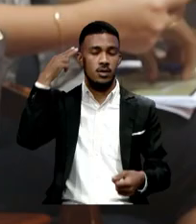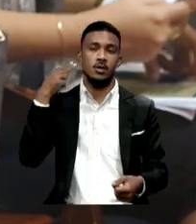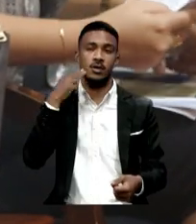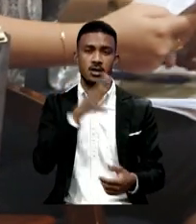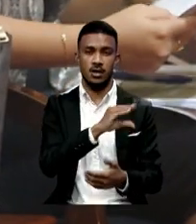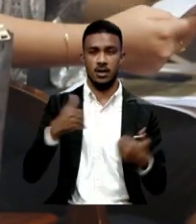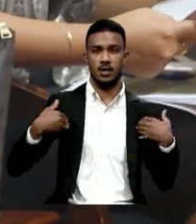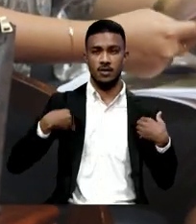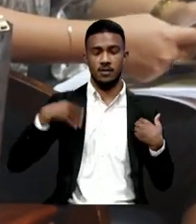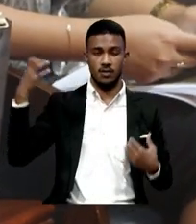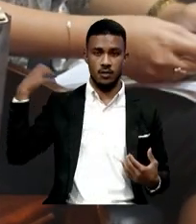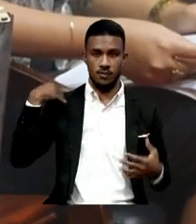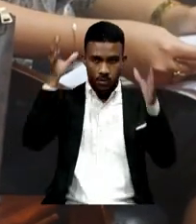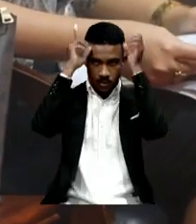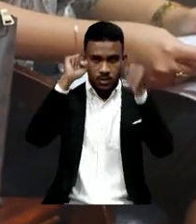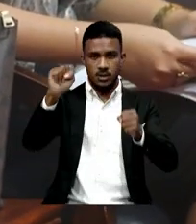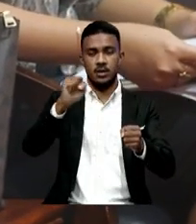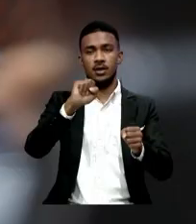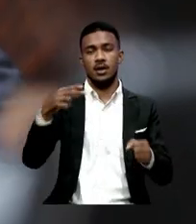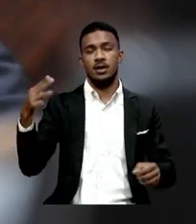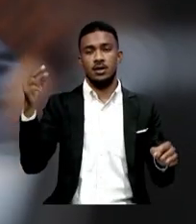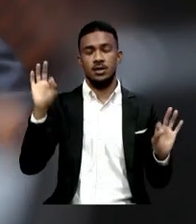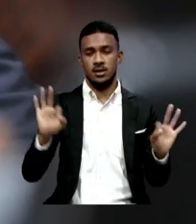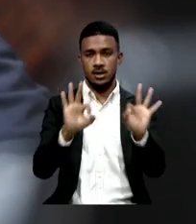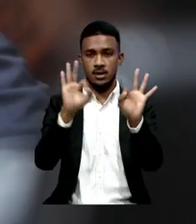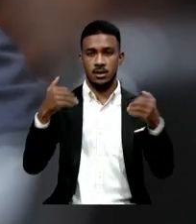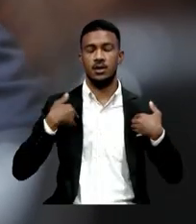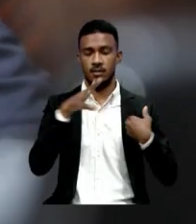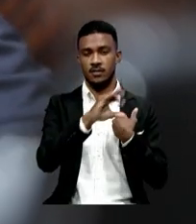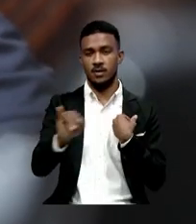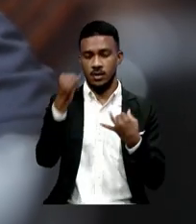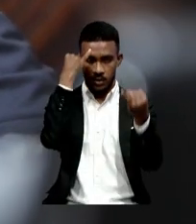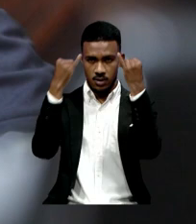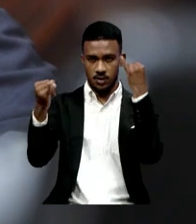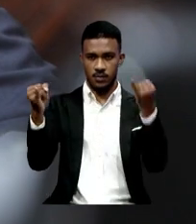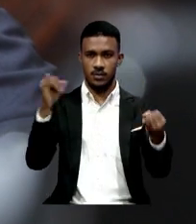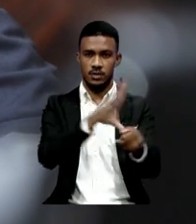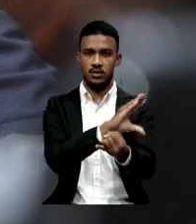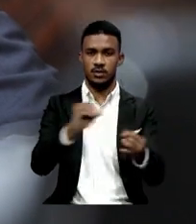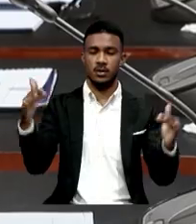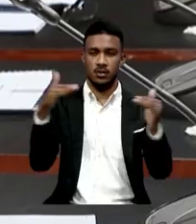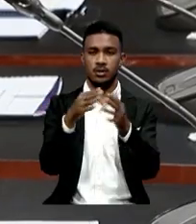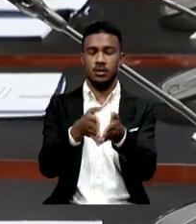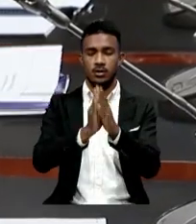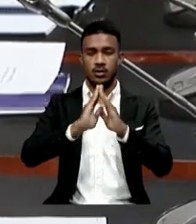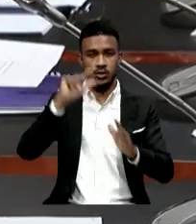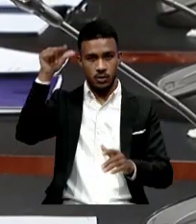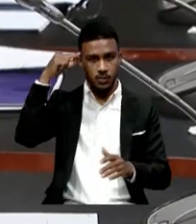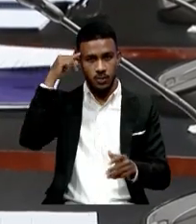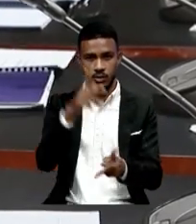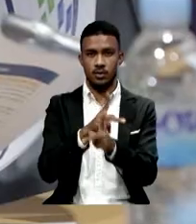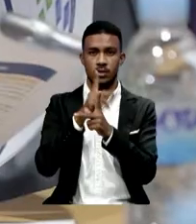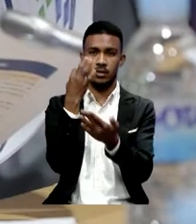Presidencial, sexta semana, né? Governante não explica, e encontro, né? Se fechado o moço russo governo, atualiza gestão dia para